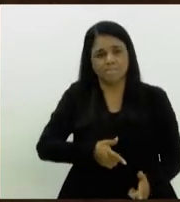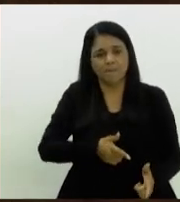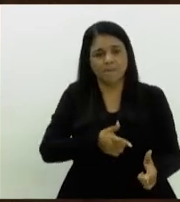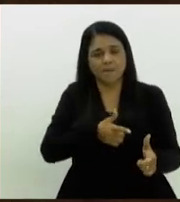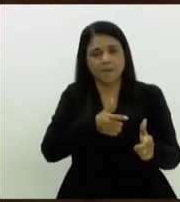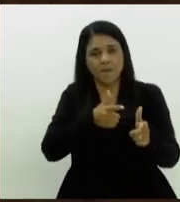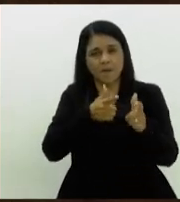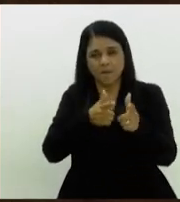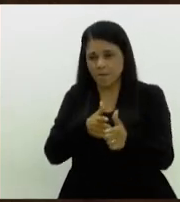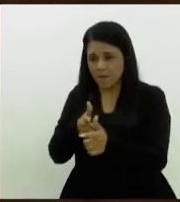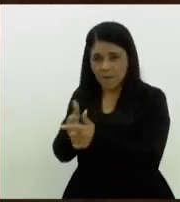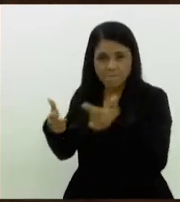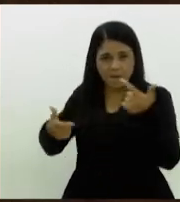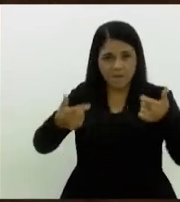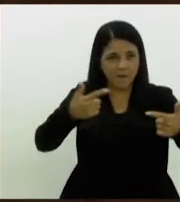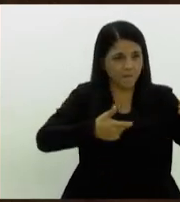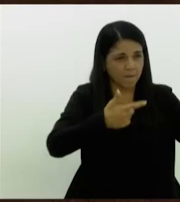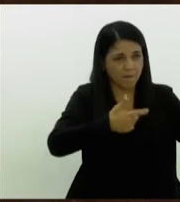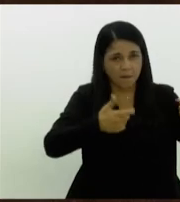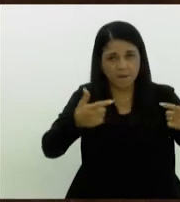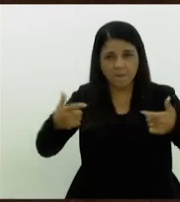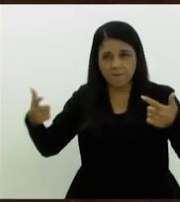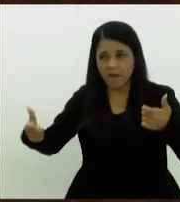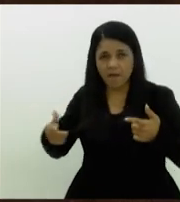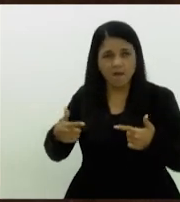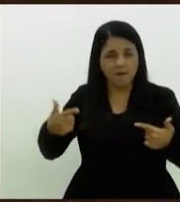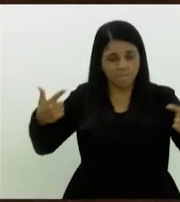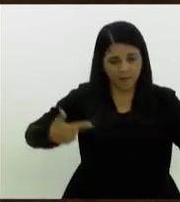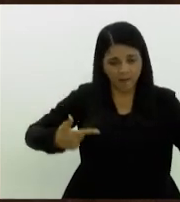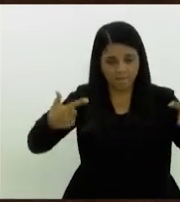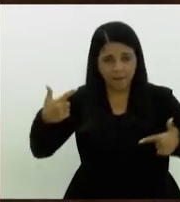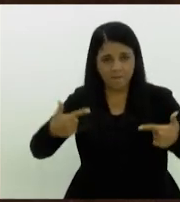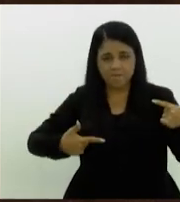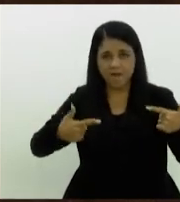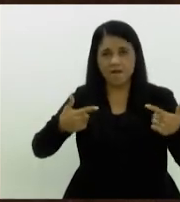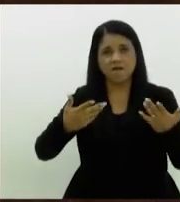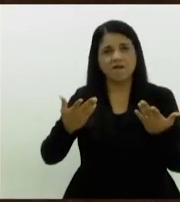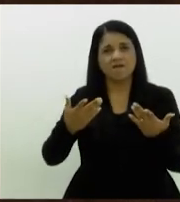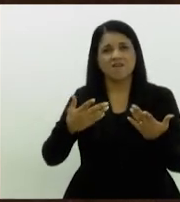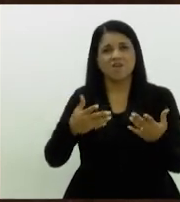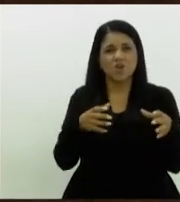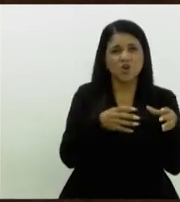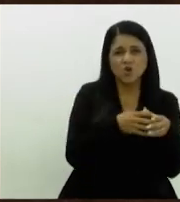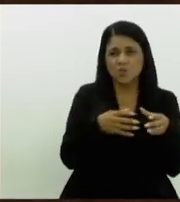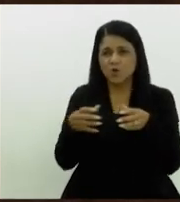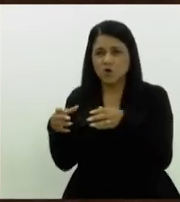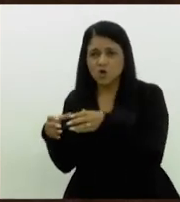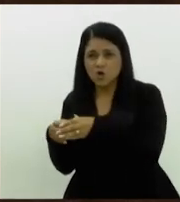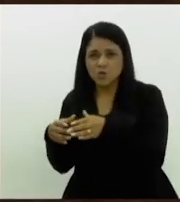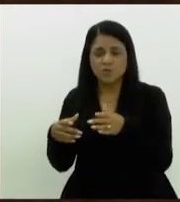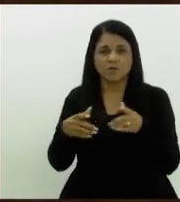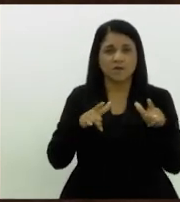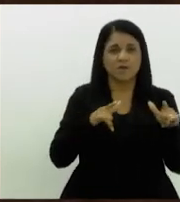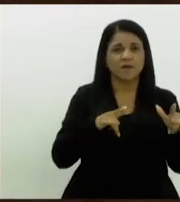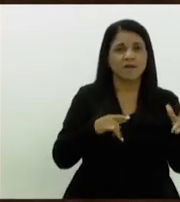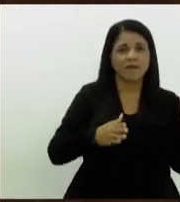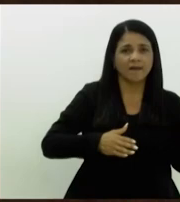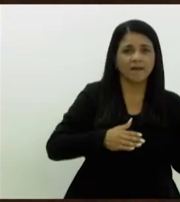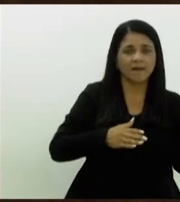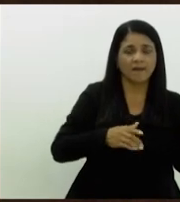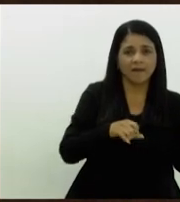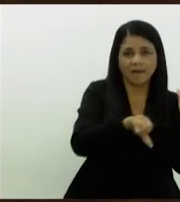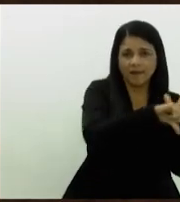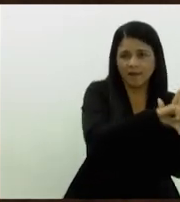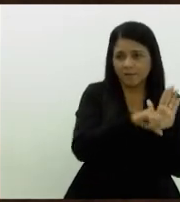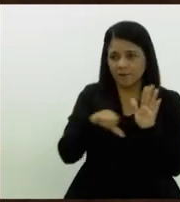nos lembra aí, né, os velhos tempos, um confronto entre grupos, entre organizações criminosas. O que